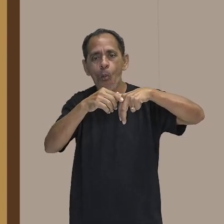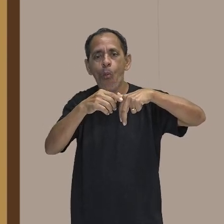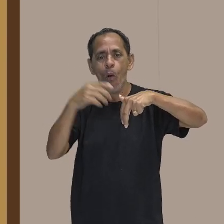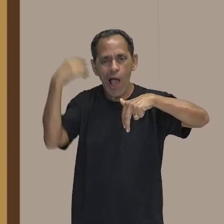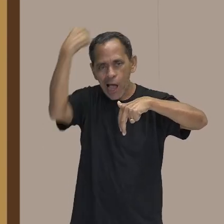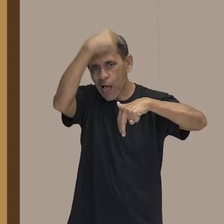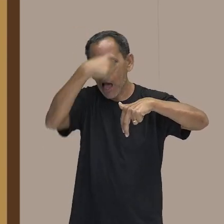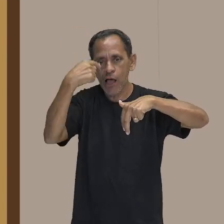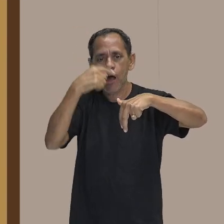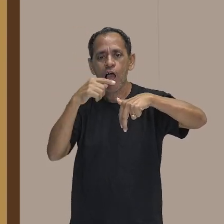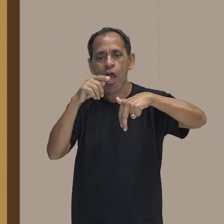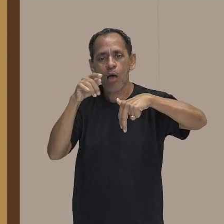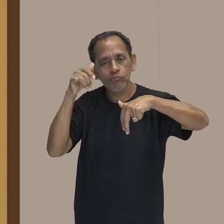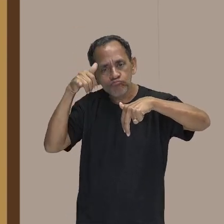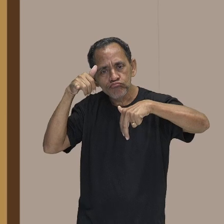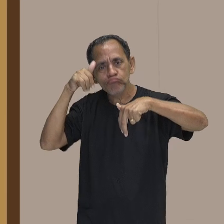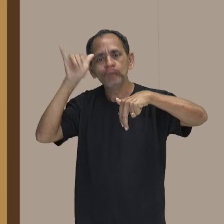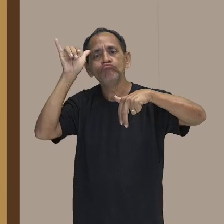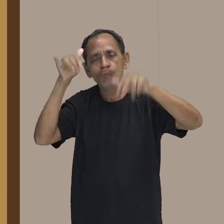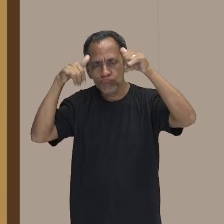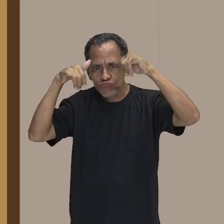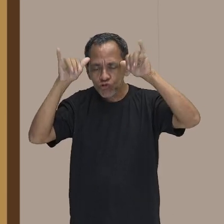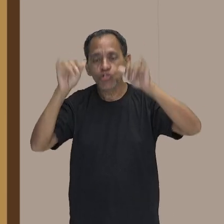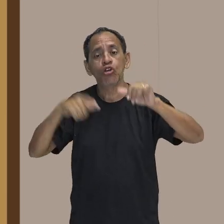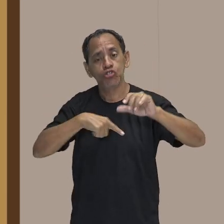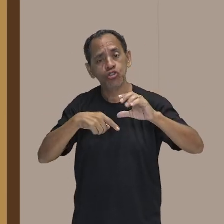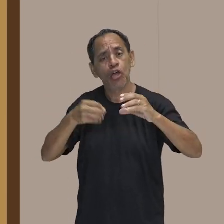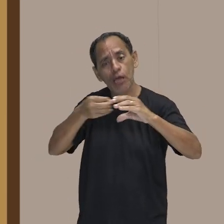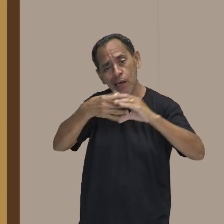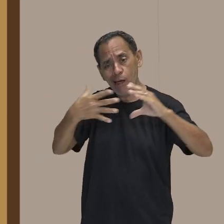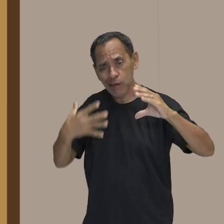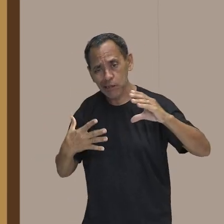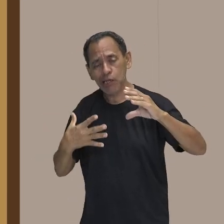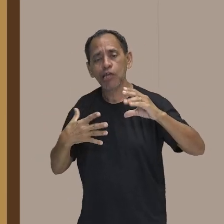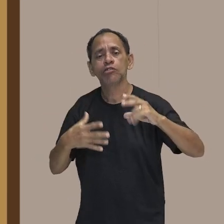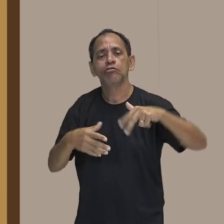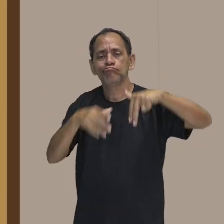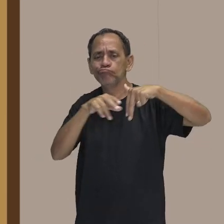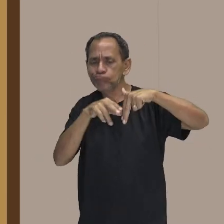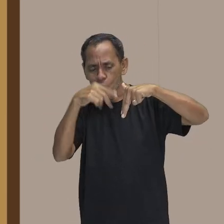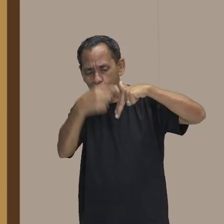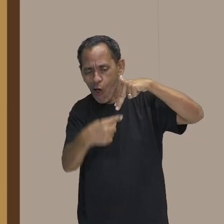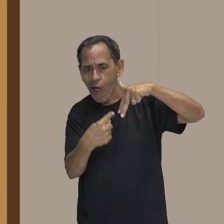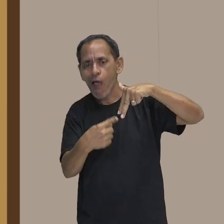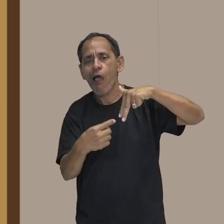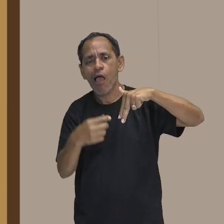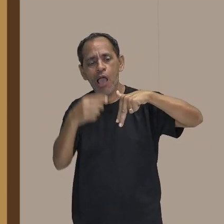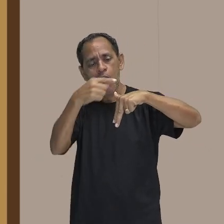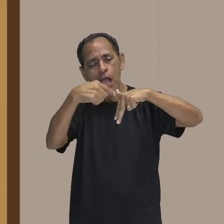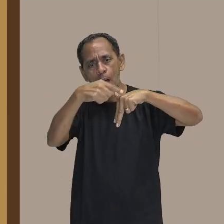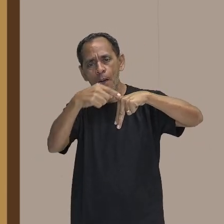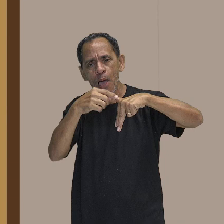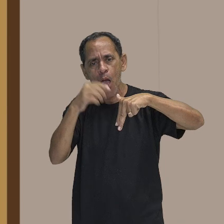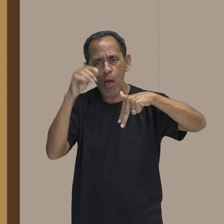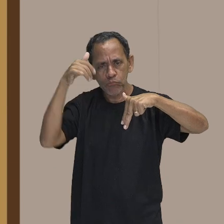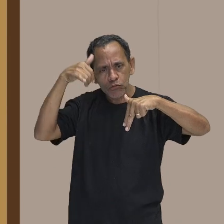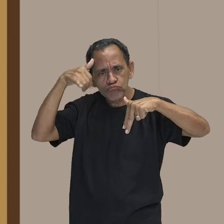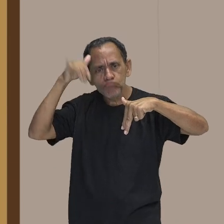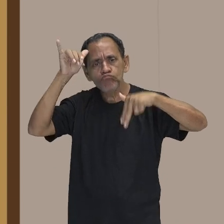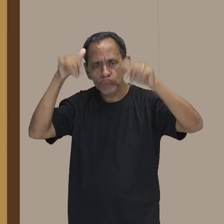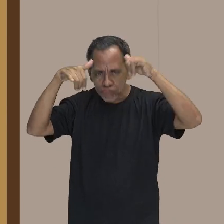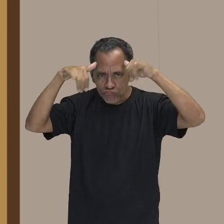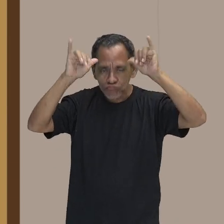tá, gente? Só que tinha uma característica interessante, que ele era humano com cabeça de touro. E ele possuía, galera,